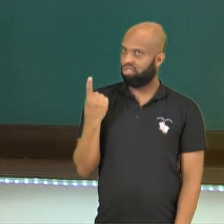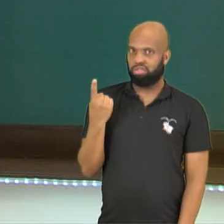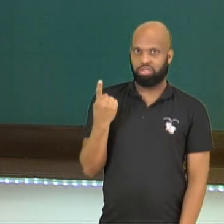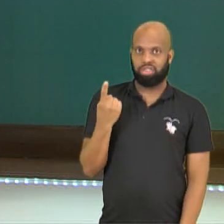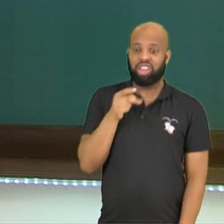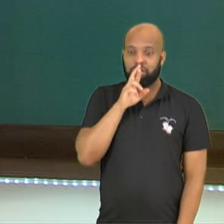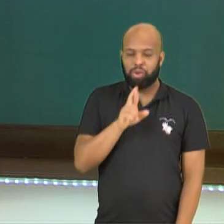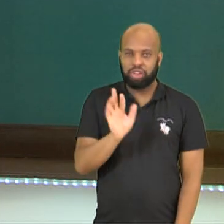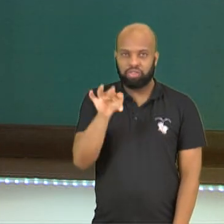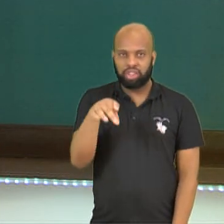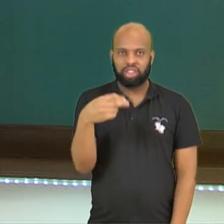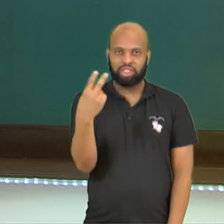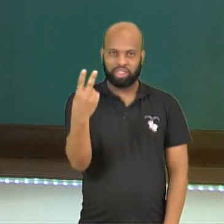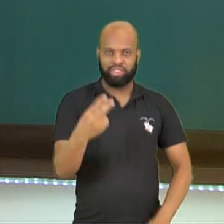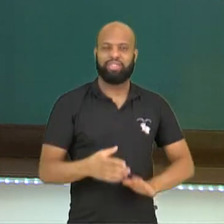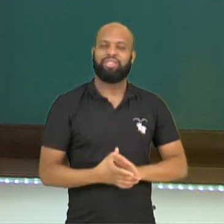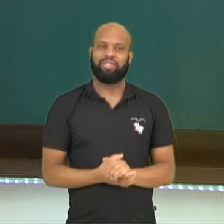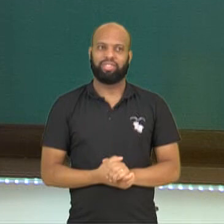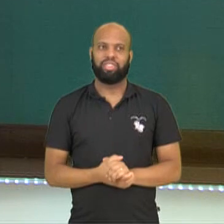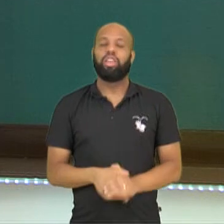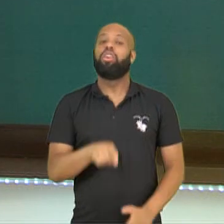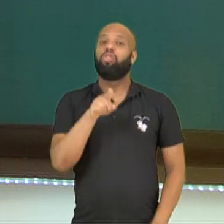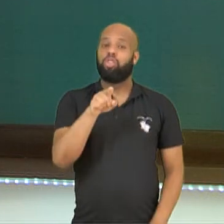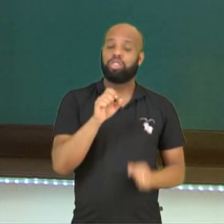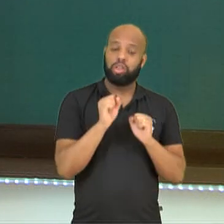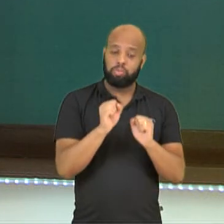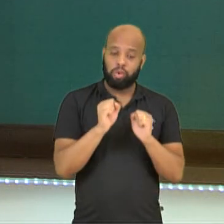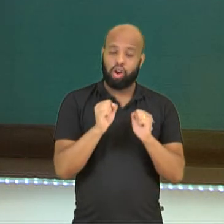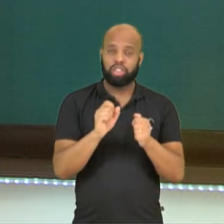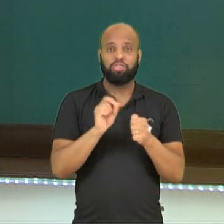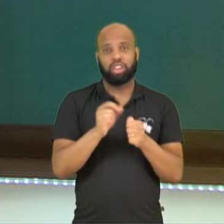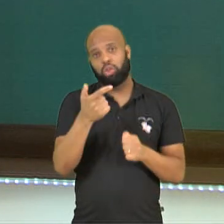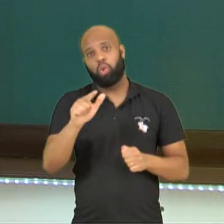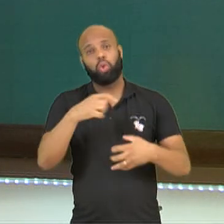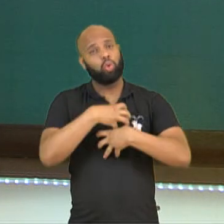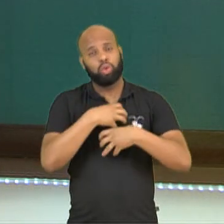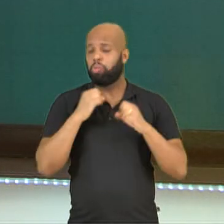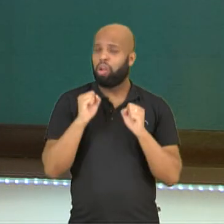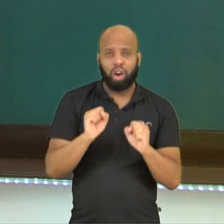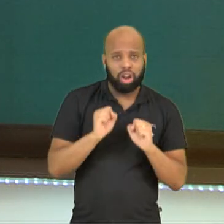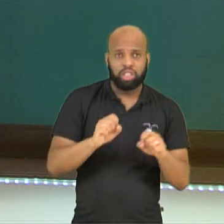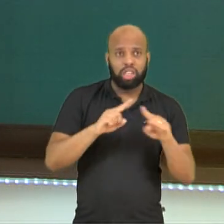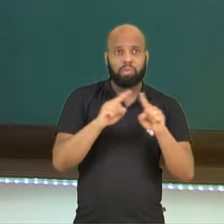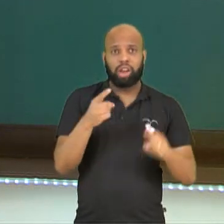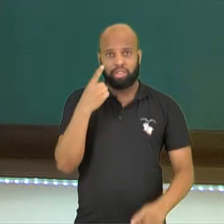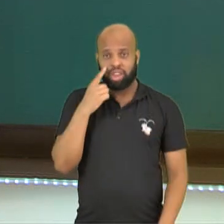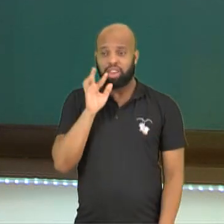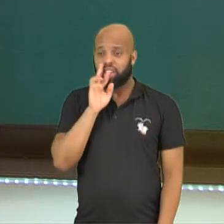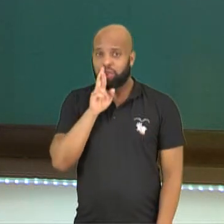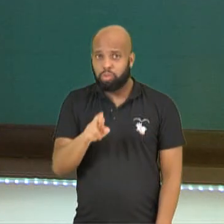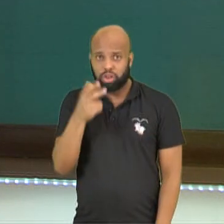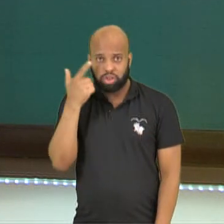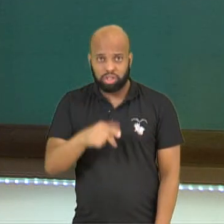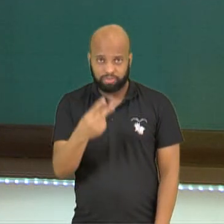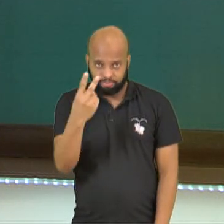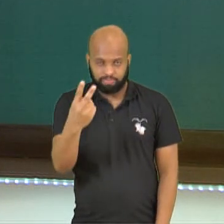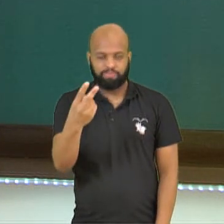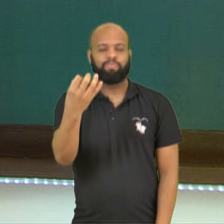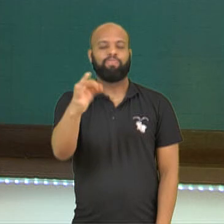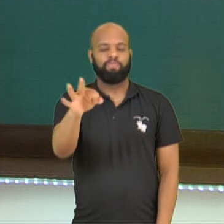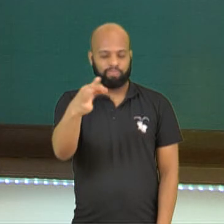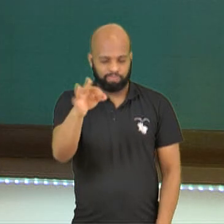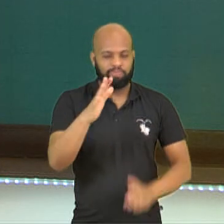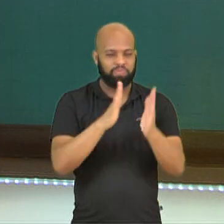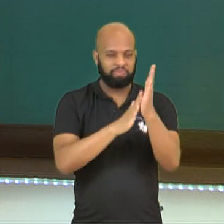dá 2. E detalhe, você pode ter seguido outra sequência de contas, mas se você chegou no 2,